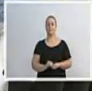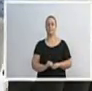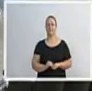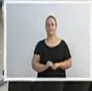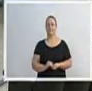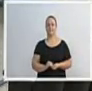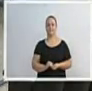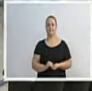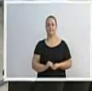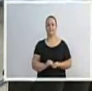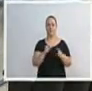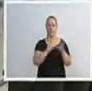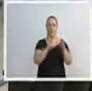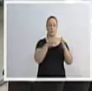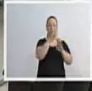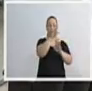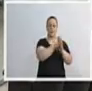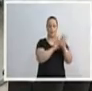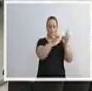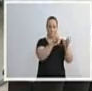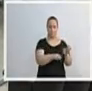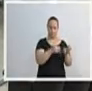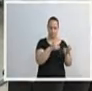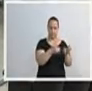E a comissão de redação final.